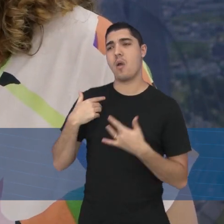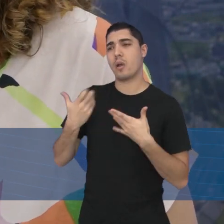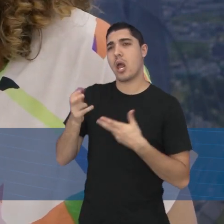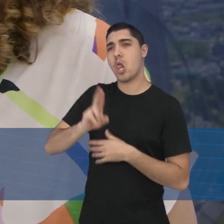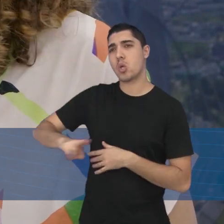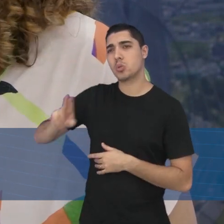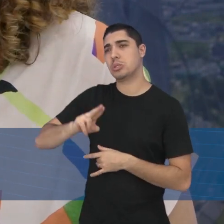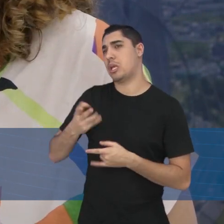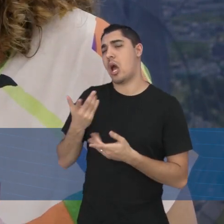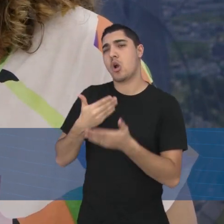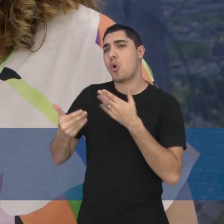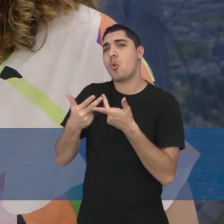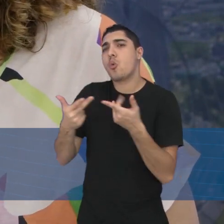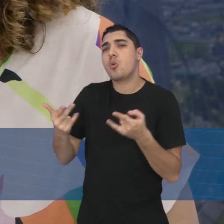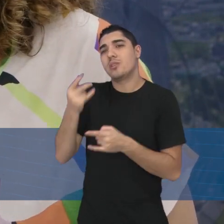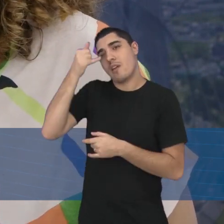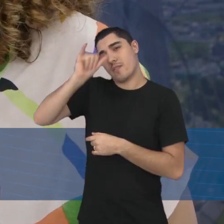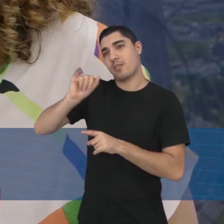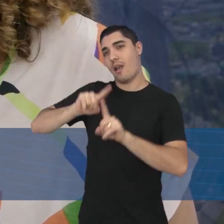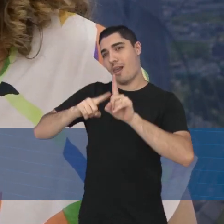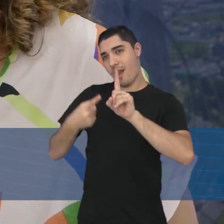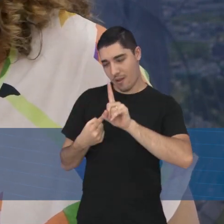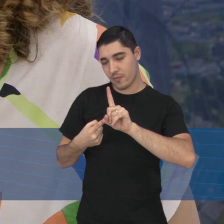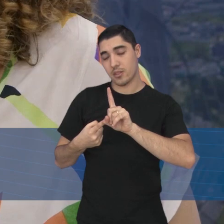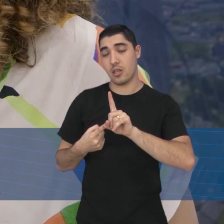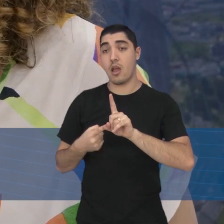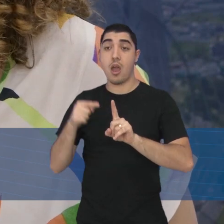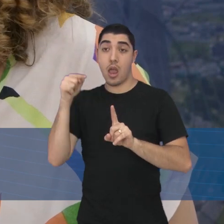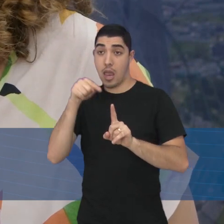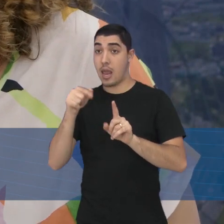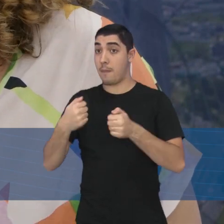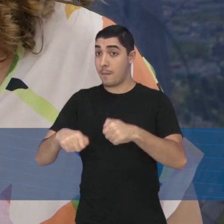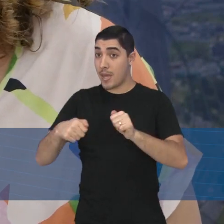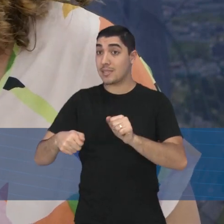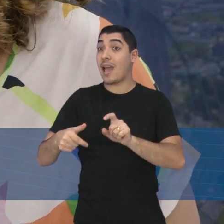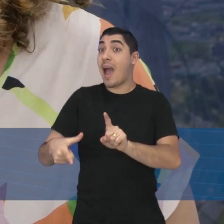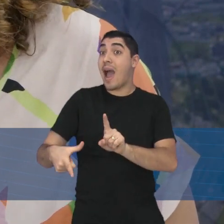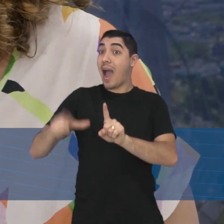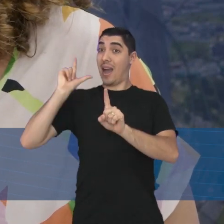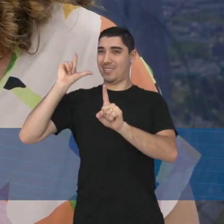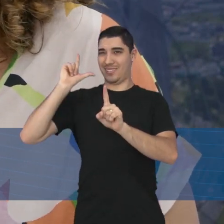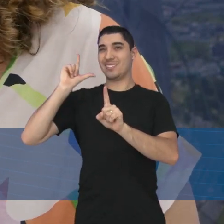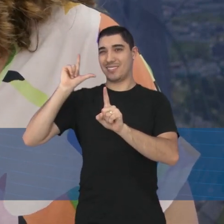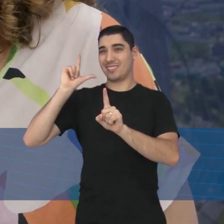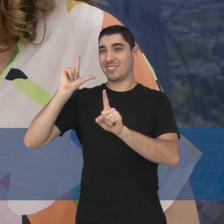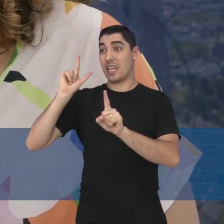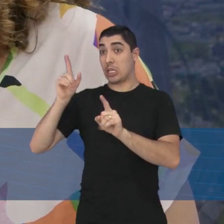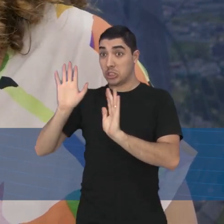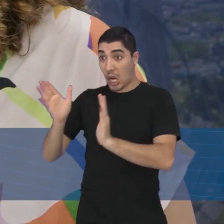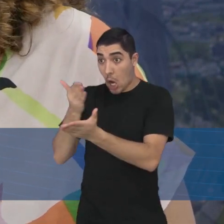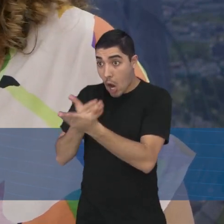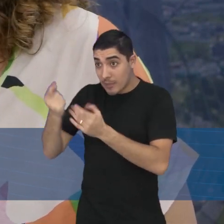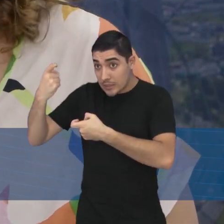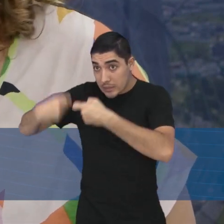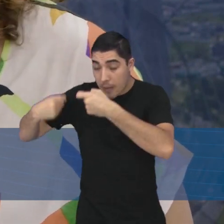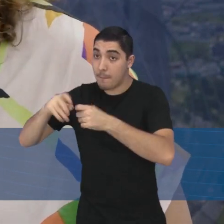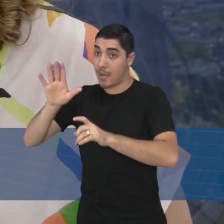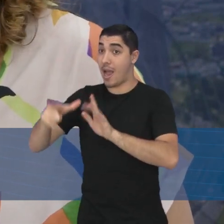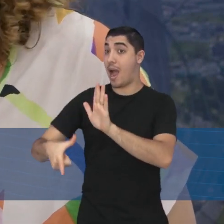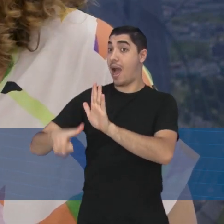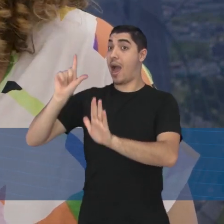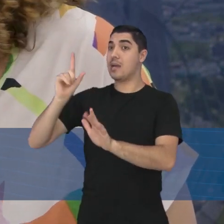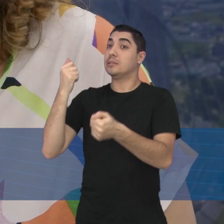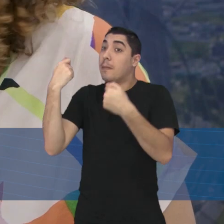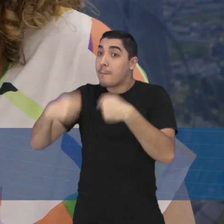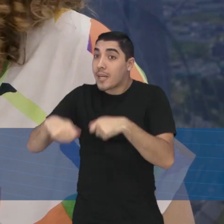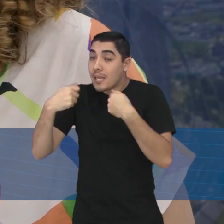método anticoncepcional, vou discutir um planejamento familiar, ela tem que começar isso antes de iniciar a vida sexual, ou assim que inicia,